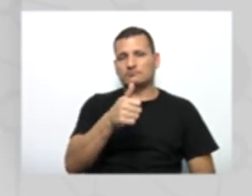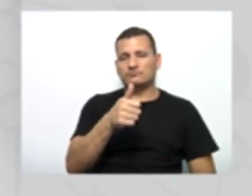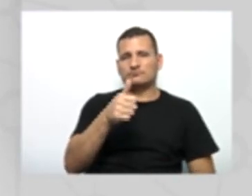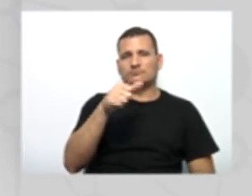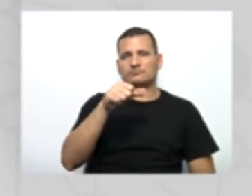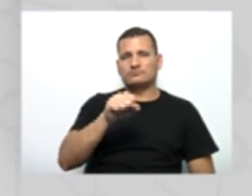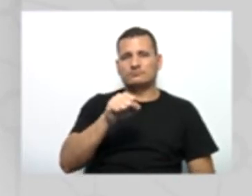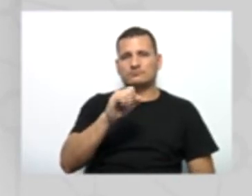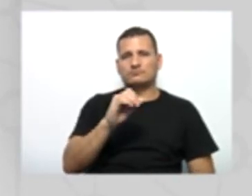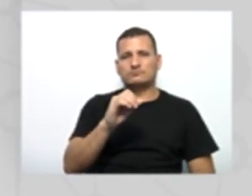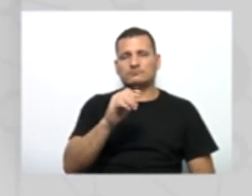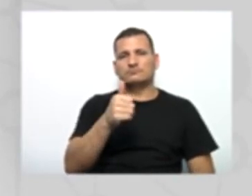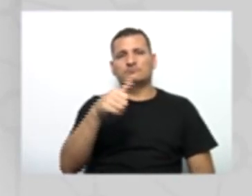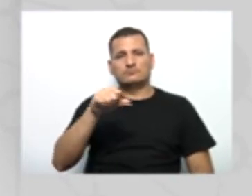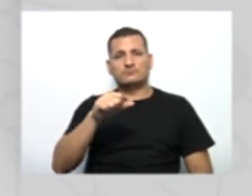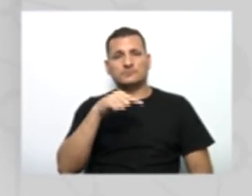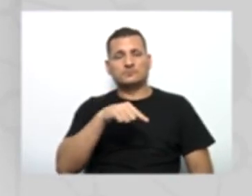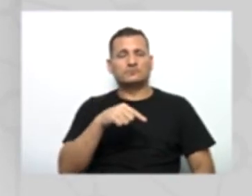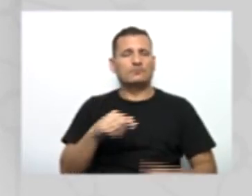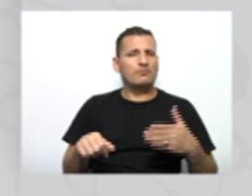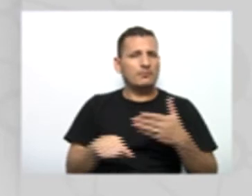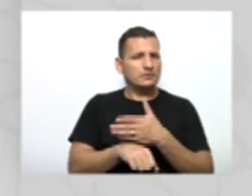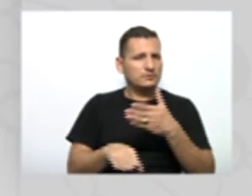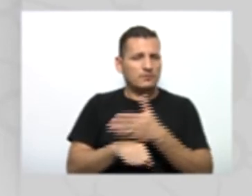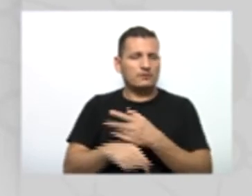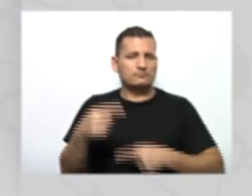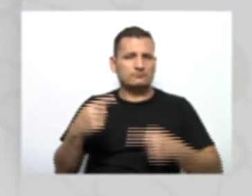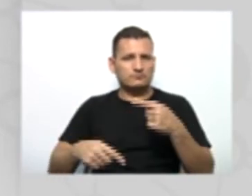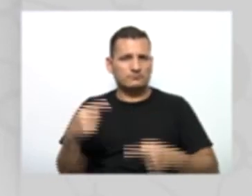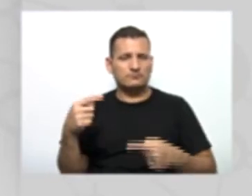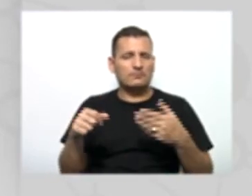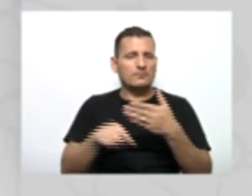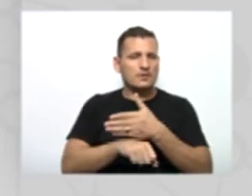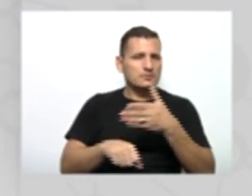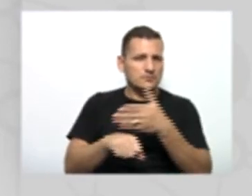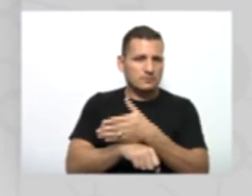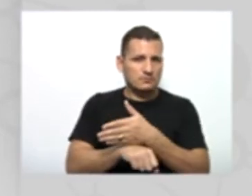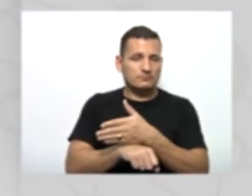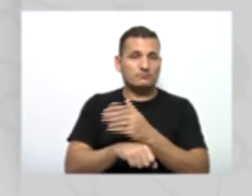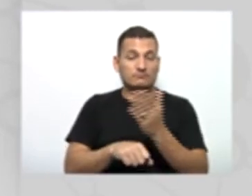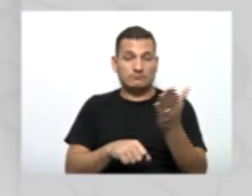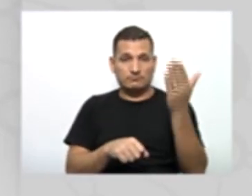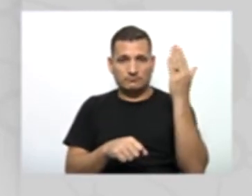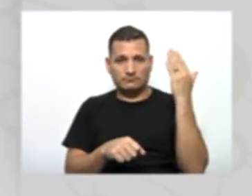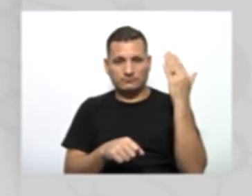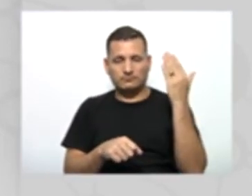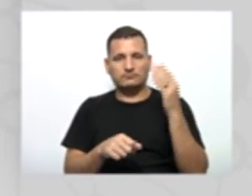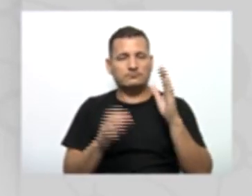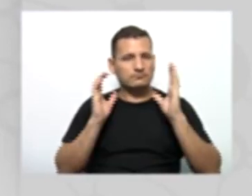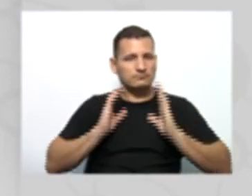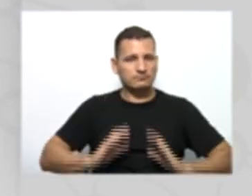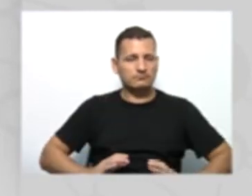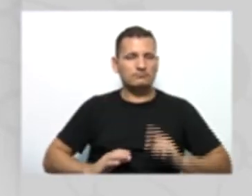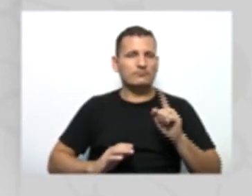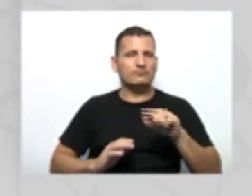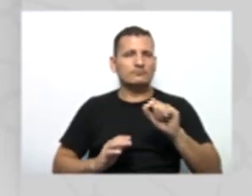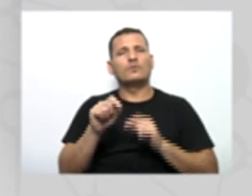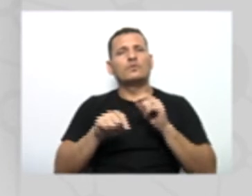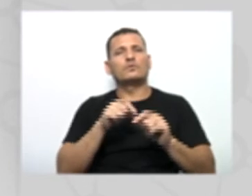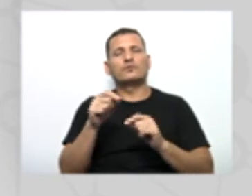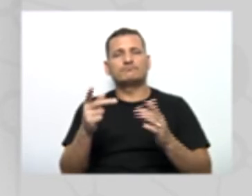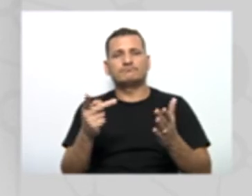coletivas. Por isso que eu digo, politizar é diferente de partidarizar. Politizar é essencial para o processo de